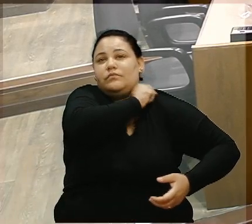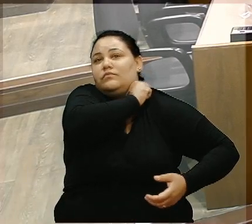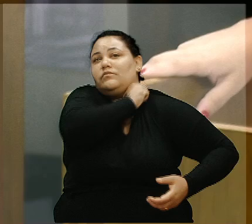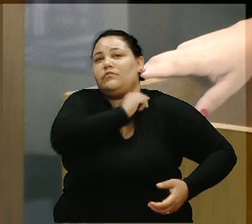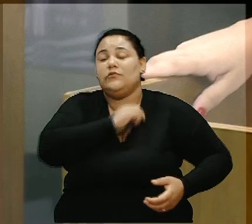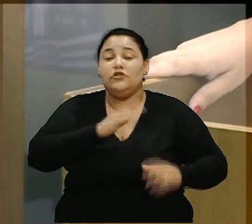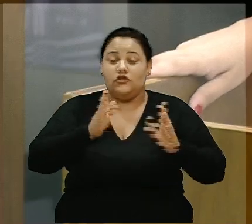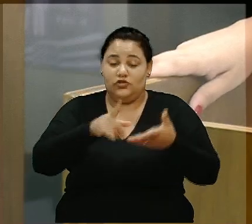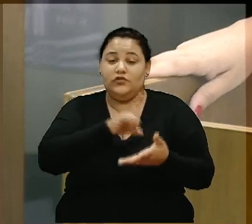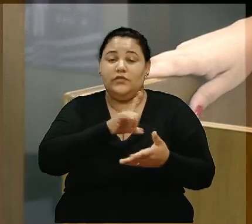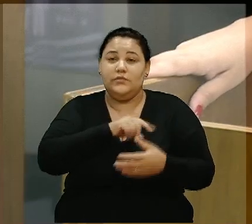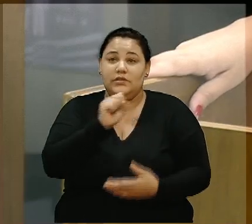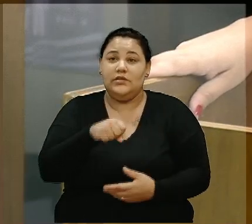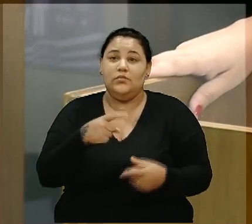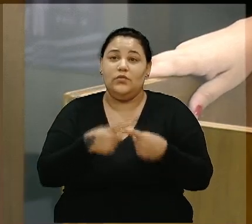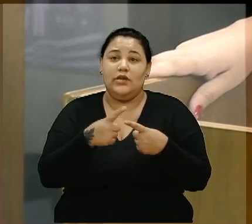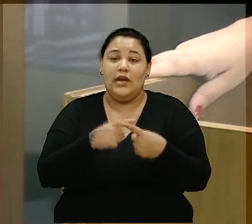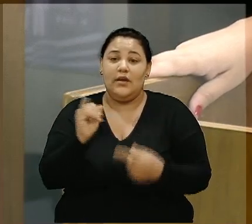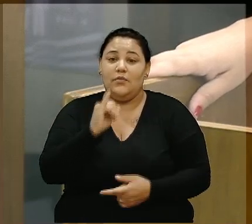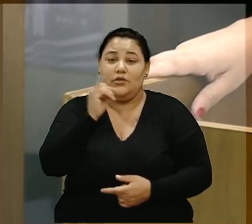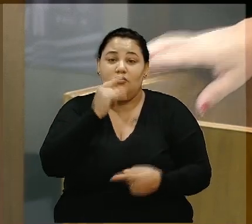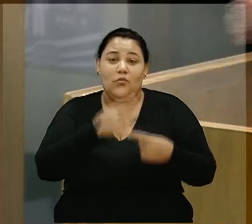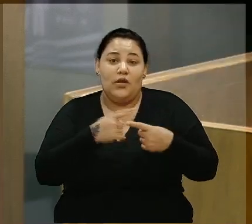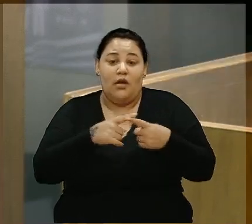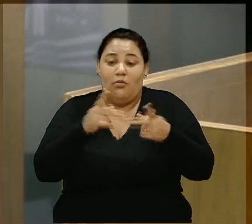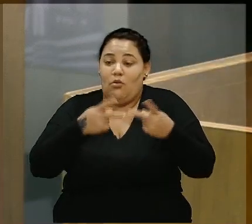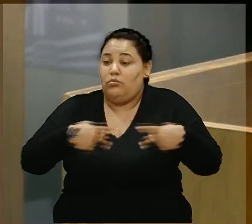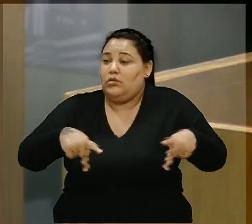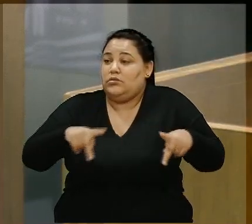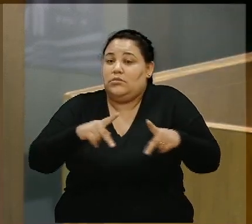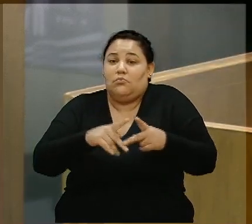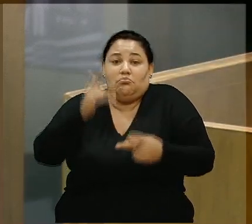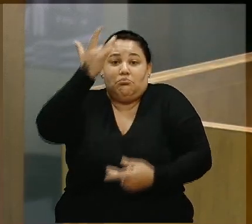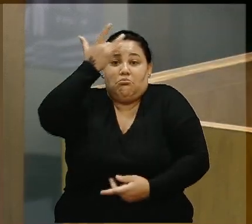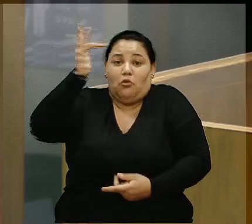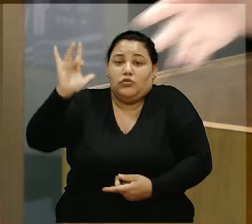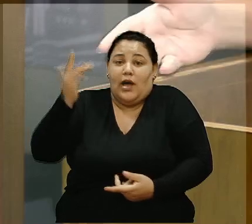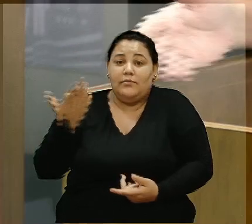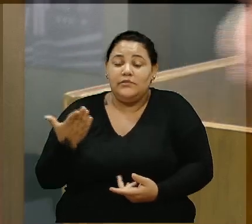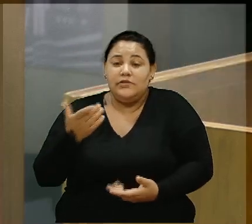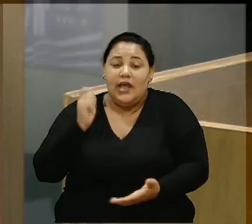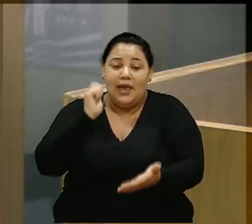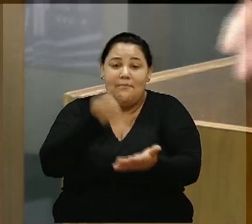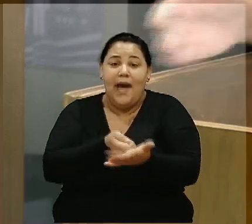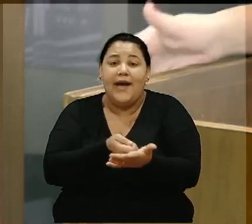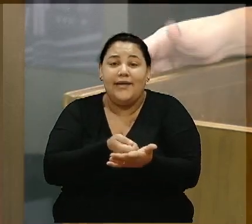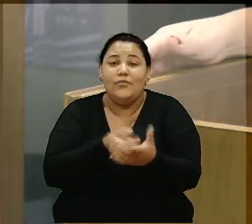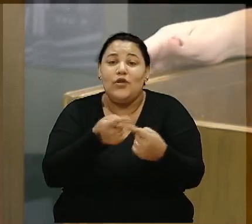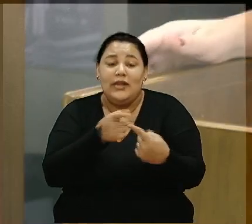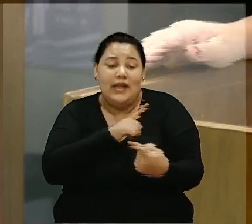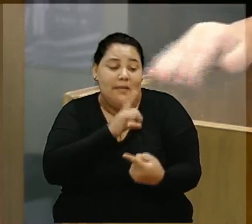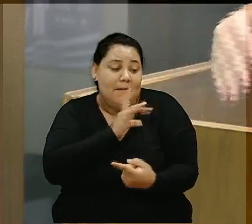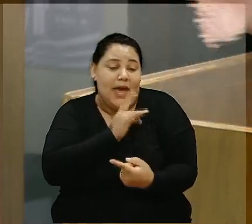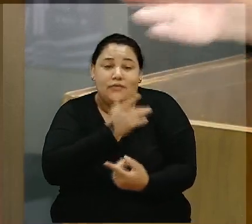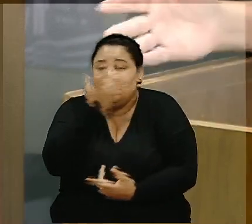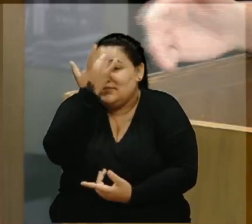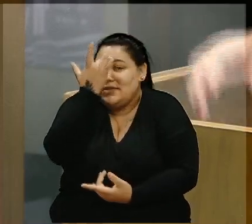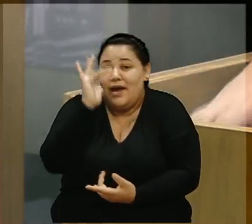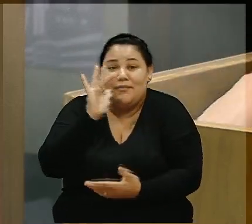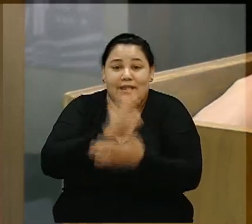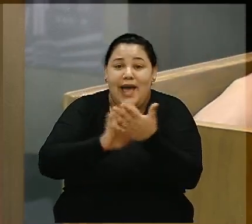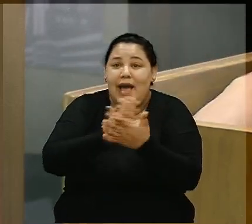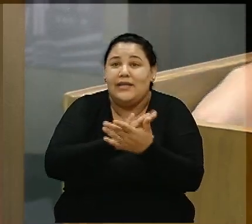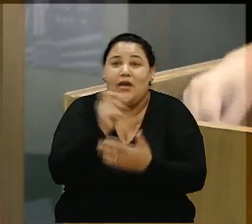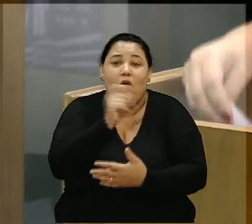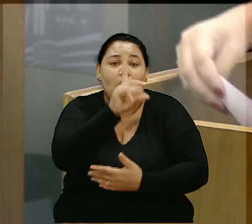que é importante, porque a população fica à mercê. E ela acaba pagando ali porque ela não sabe exatamente nem que